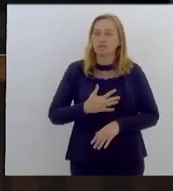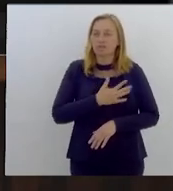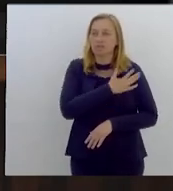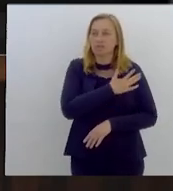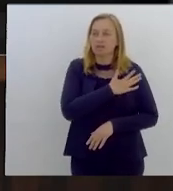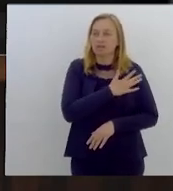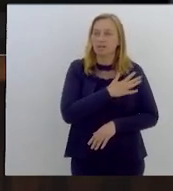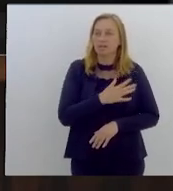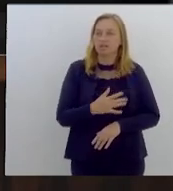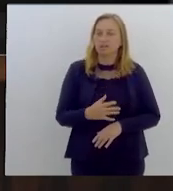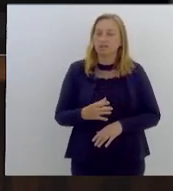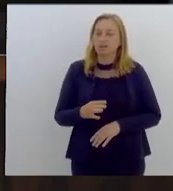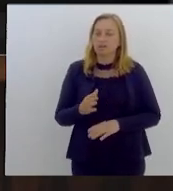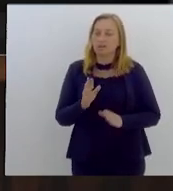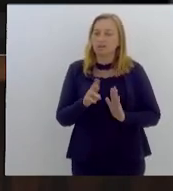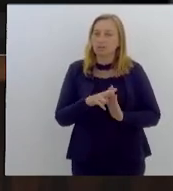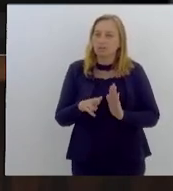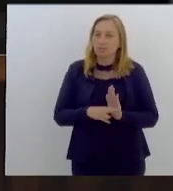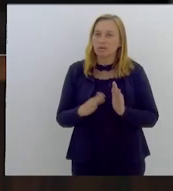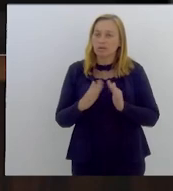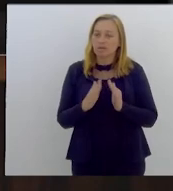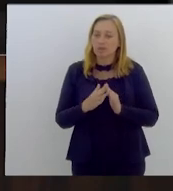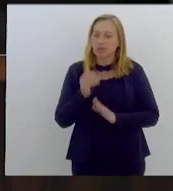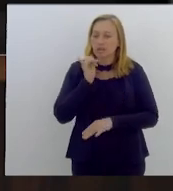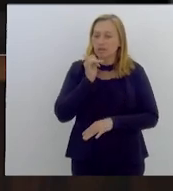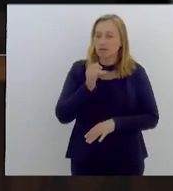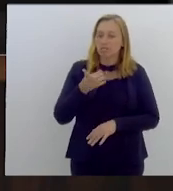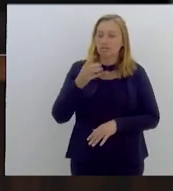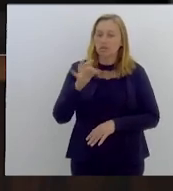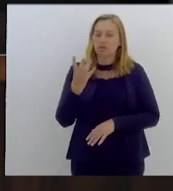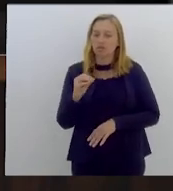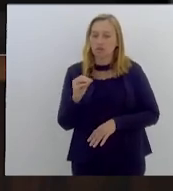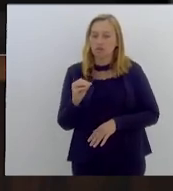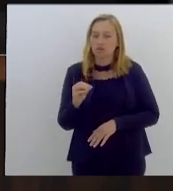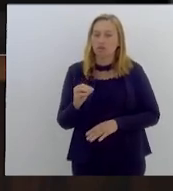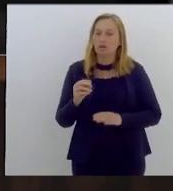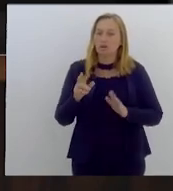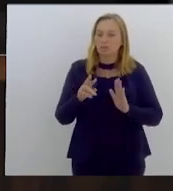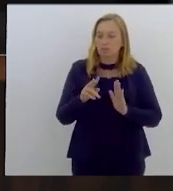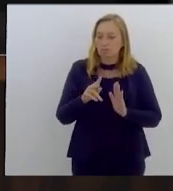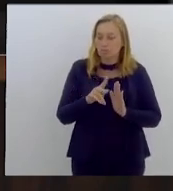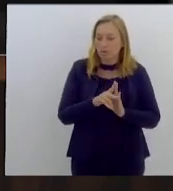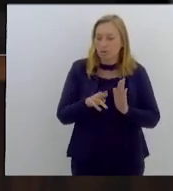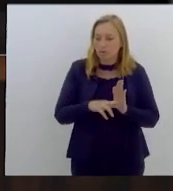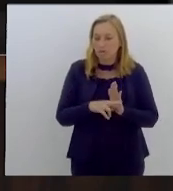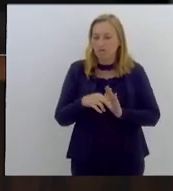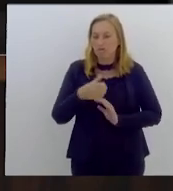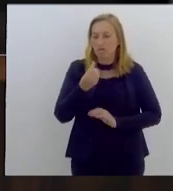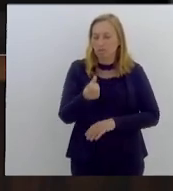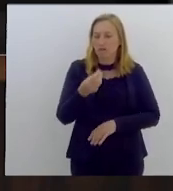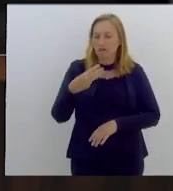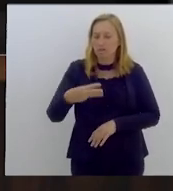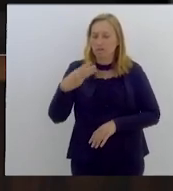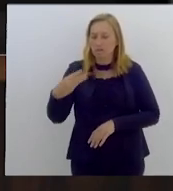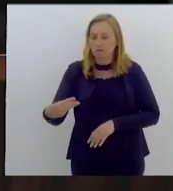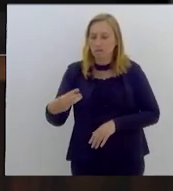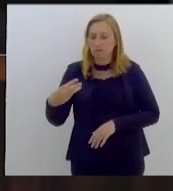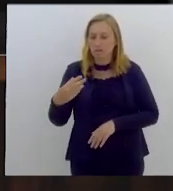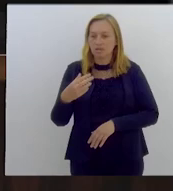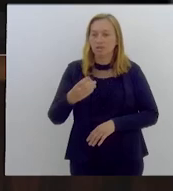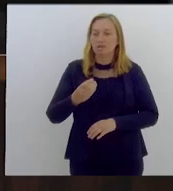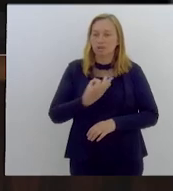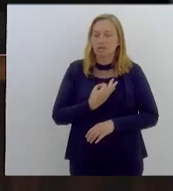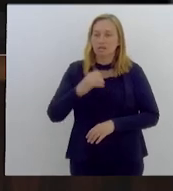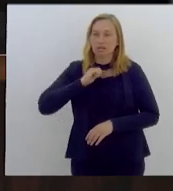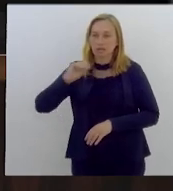Sá, presidente da Comissão de Normas Internas, favorável, relator Tiago Pampulha. Projeto de resolução 636-22, de autoria do deputado Anderson Alexandre, concede medalha